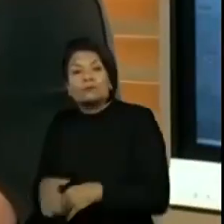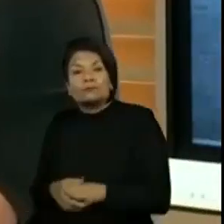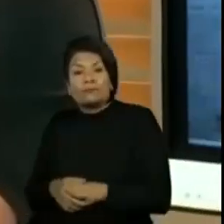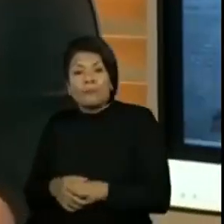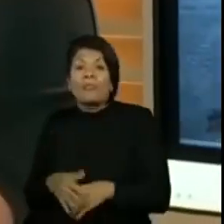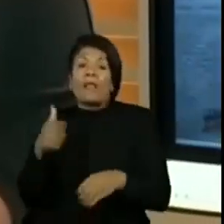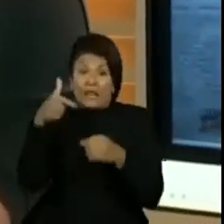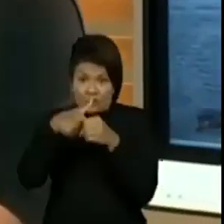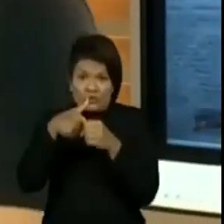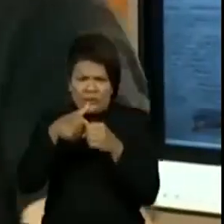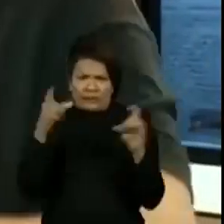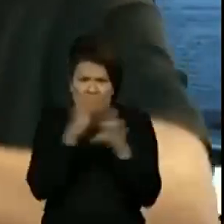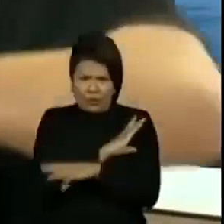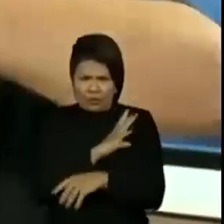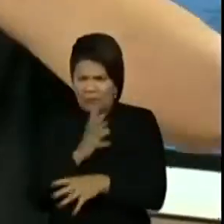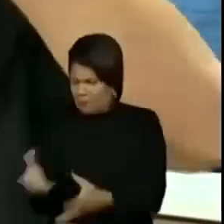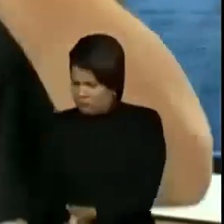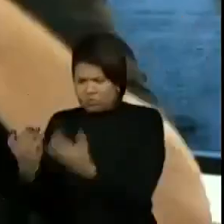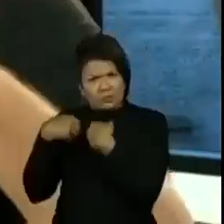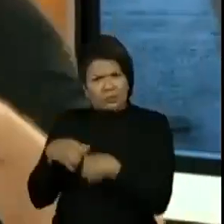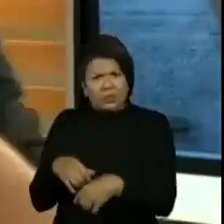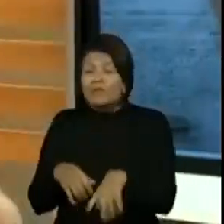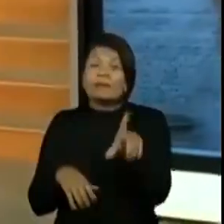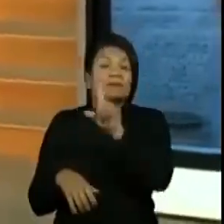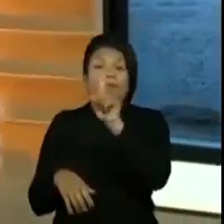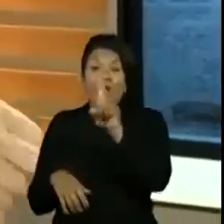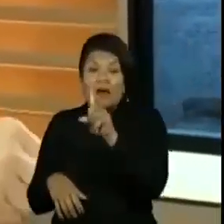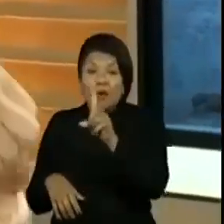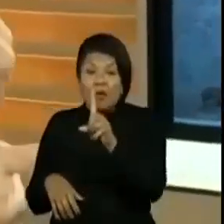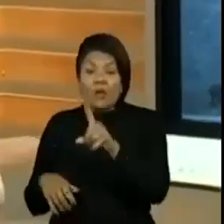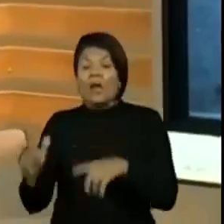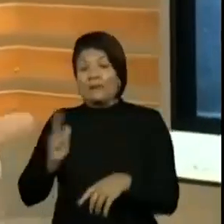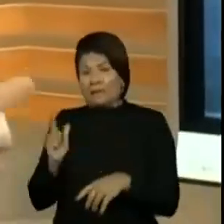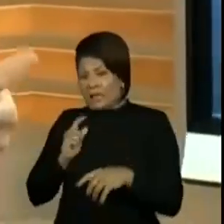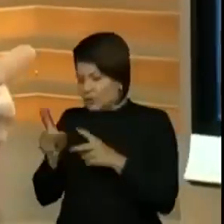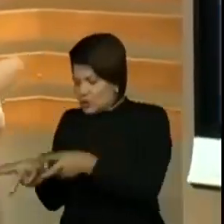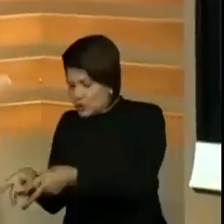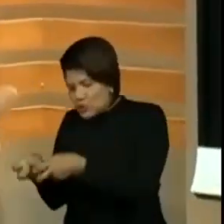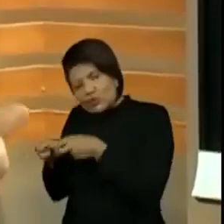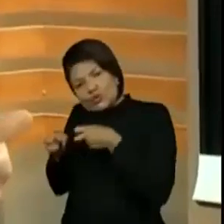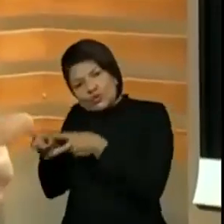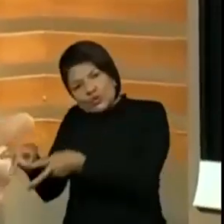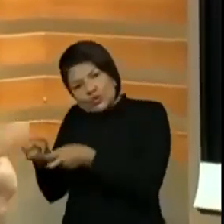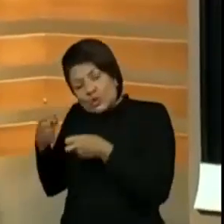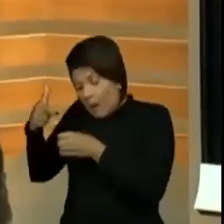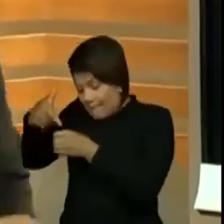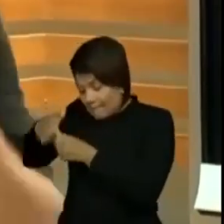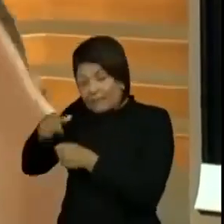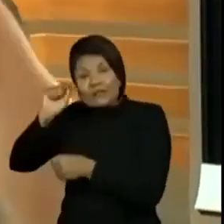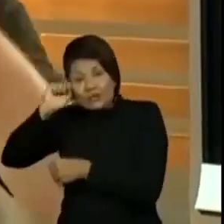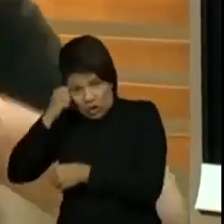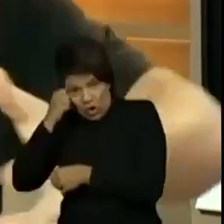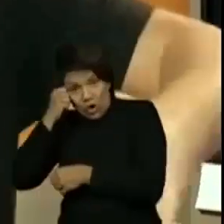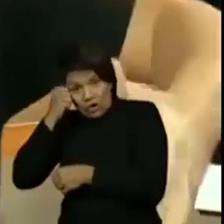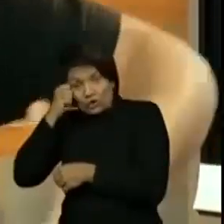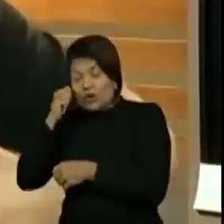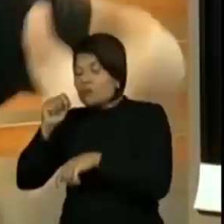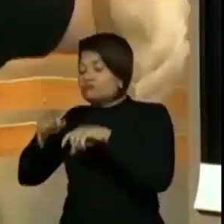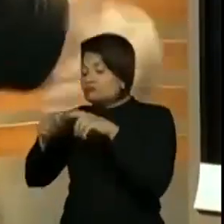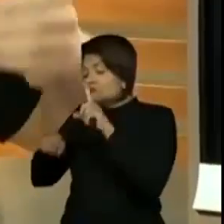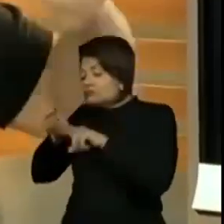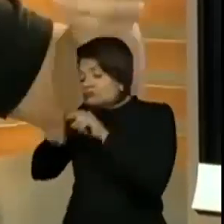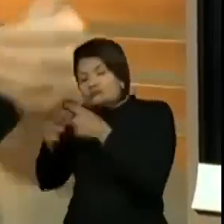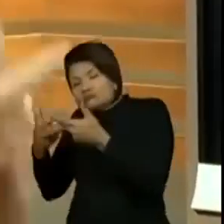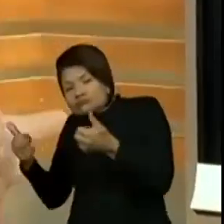na natureza. Não. Então, o que o homem faz? Ele extrai o petróleo, recurso natural não renovável,